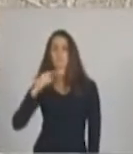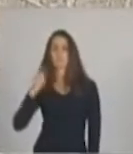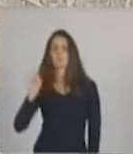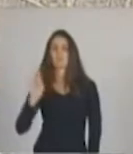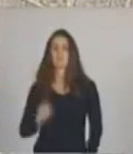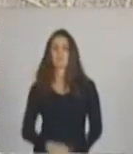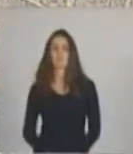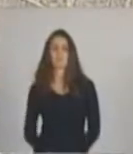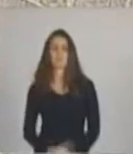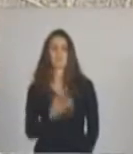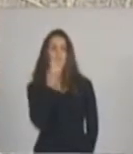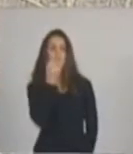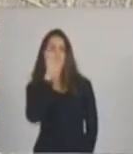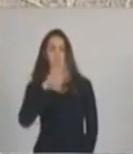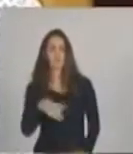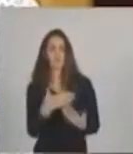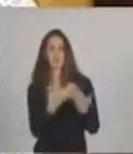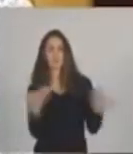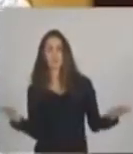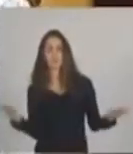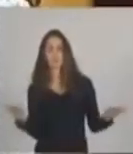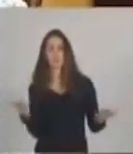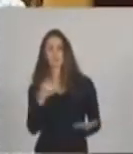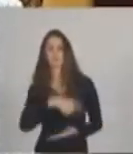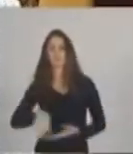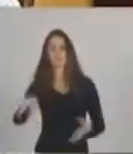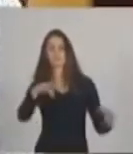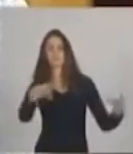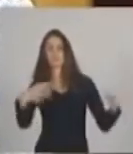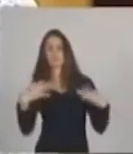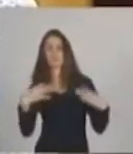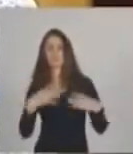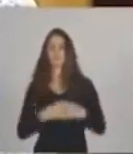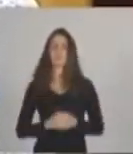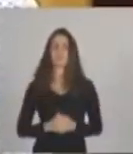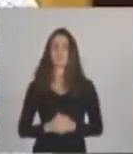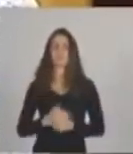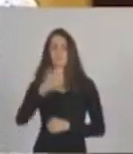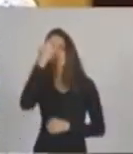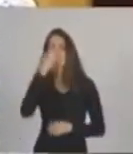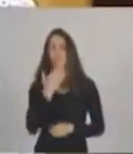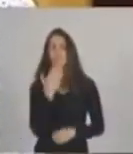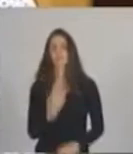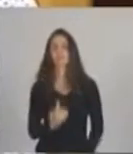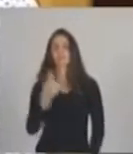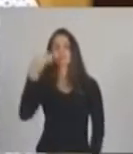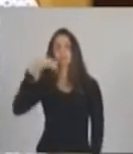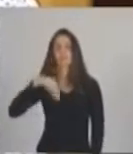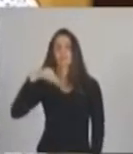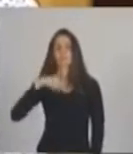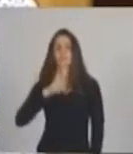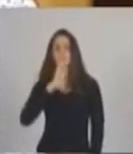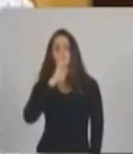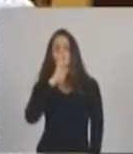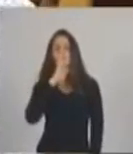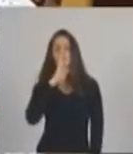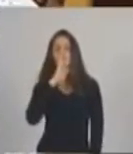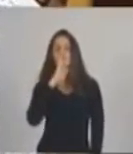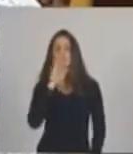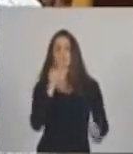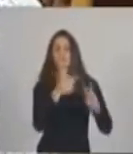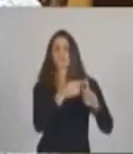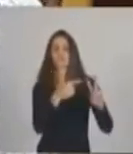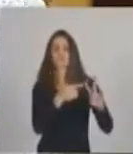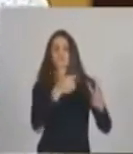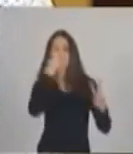Boa tarde, senhor presidente, nobres colegas, todos que nos assistem. Eu peço um minuto de silêncio para mais duas mortes